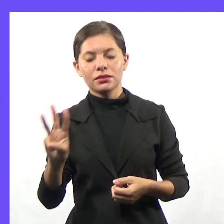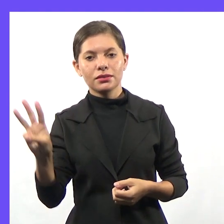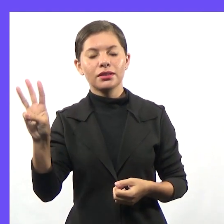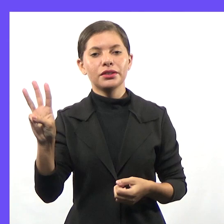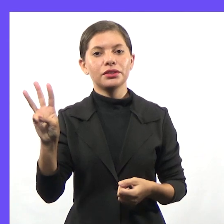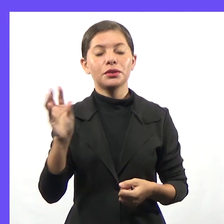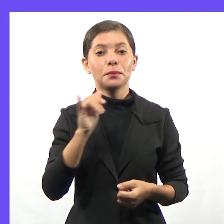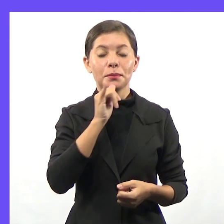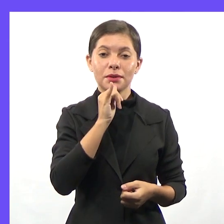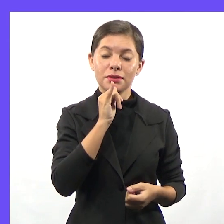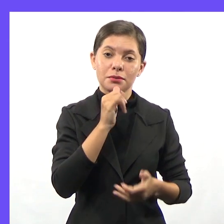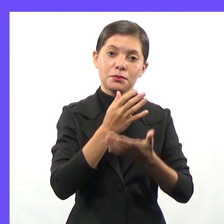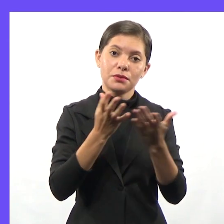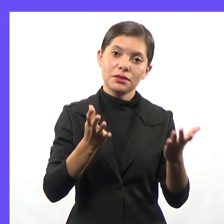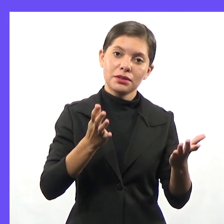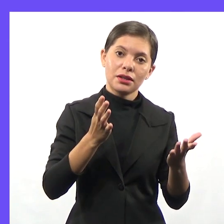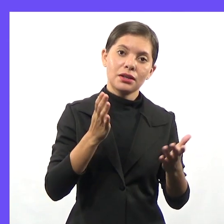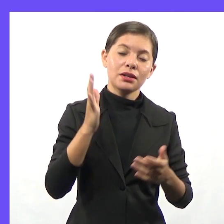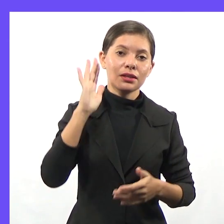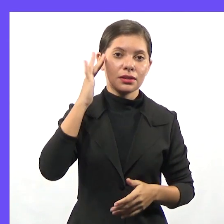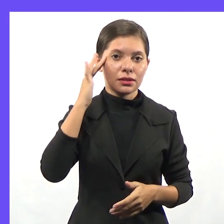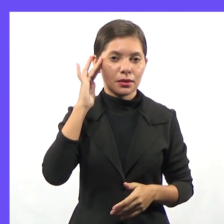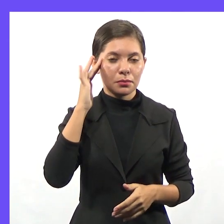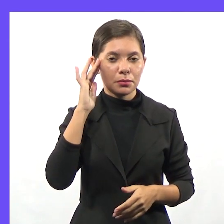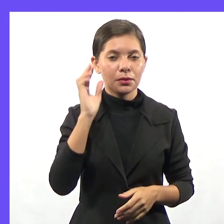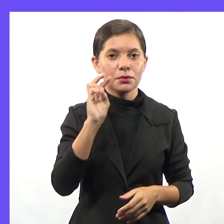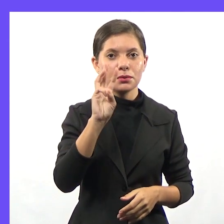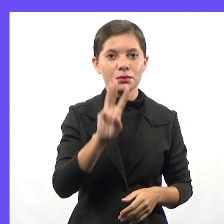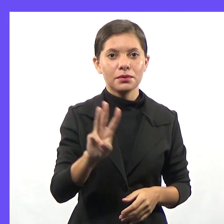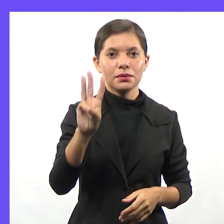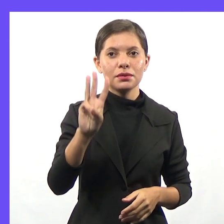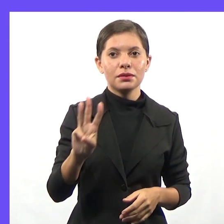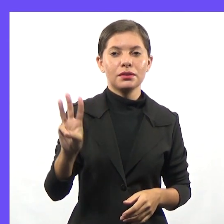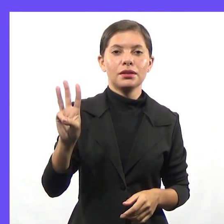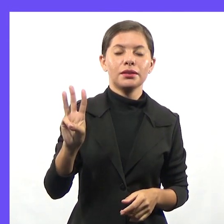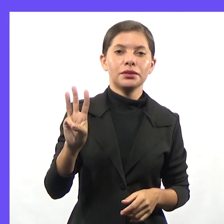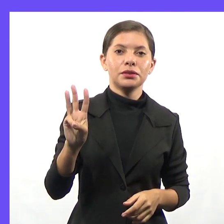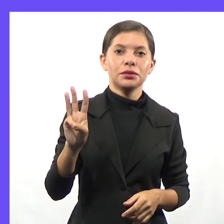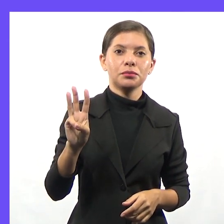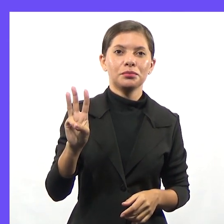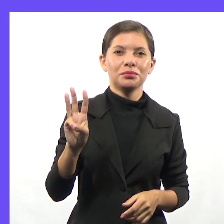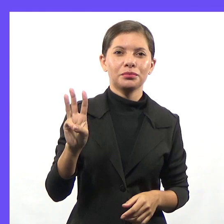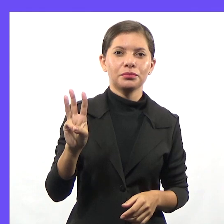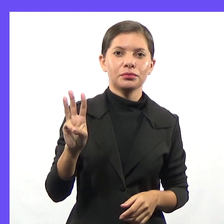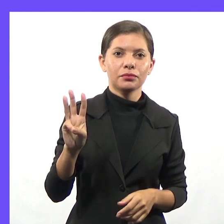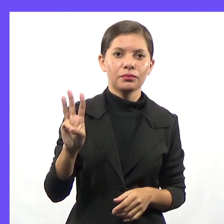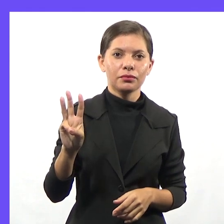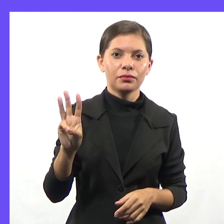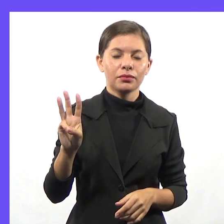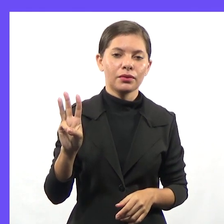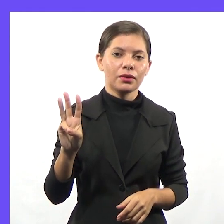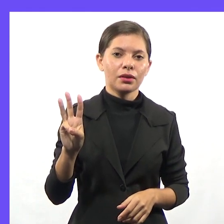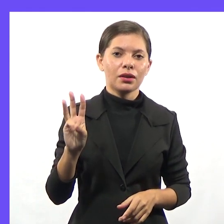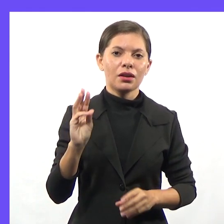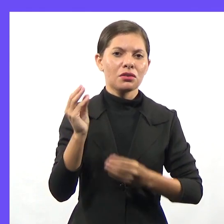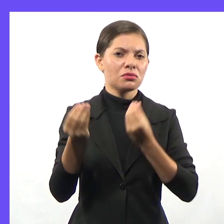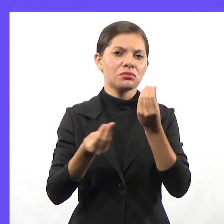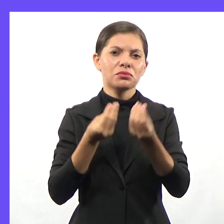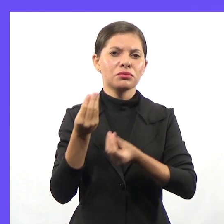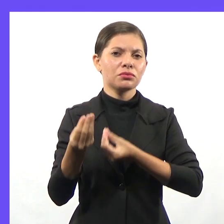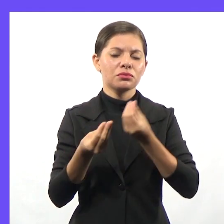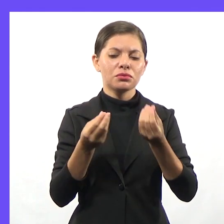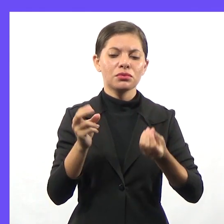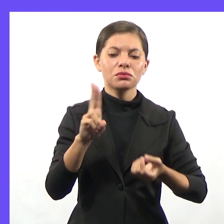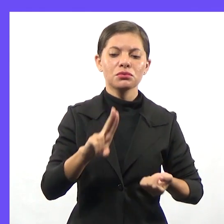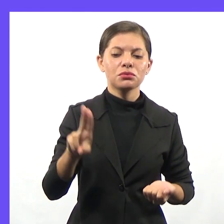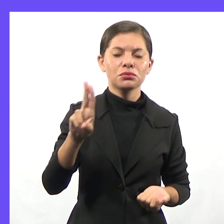o ChatGPT não é um precursor do uso da inteligência artificial para disponibilizar conteúdo ou para